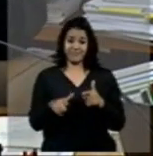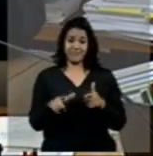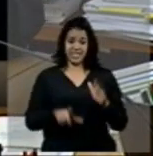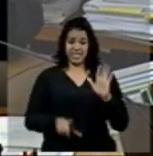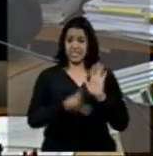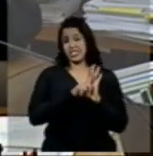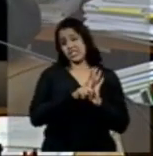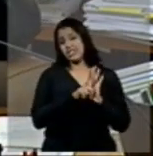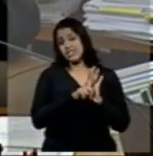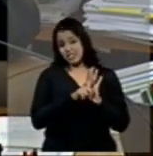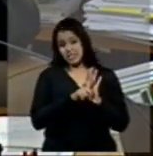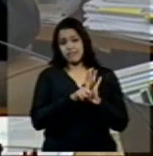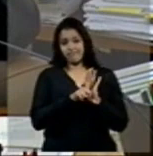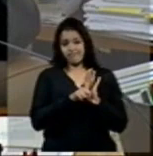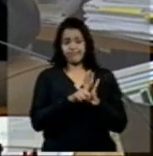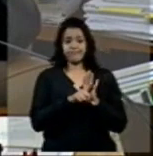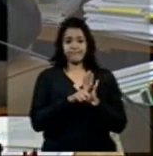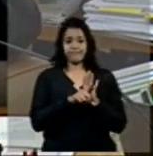legislação